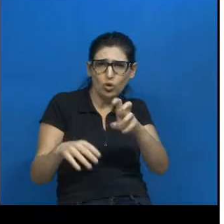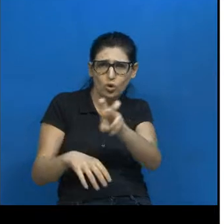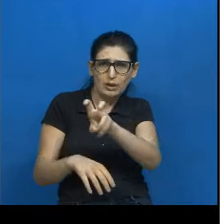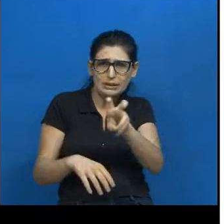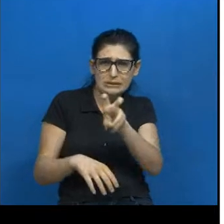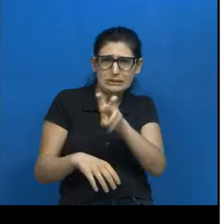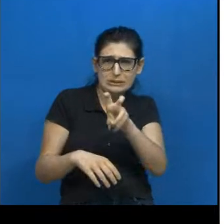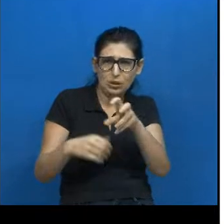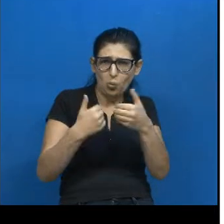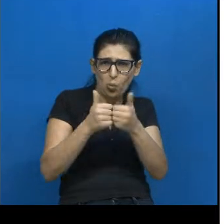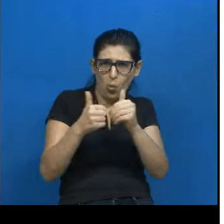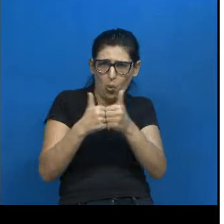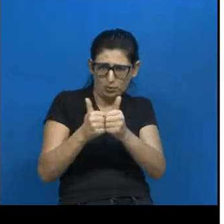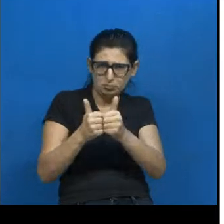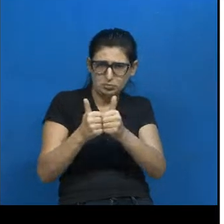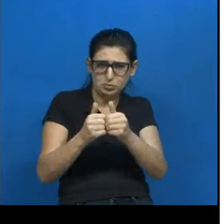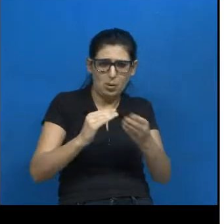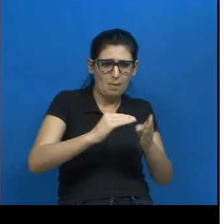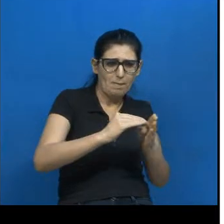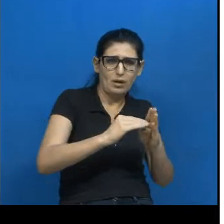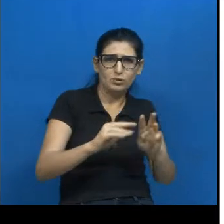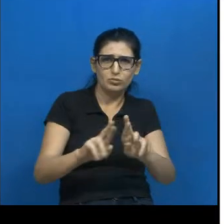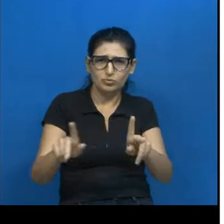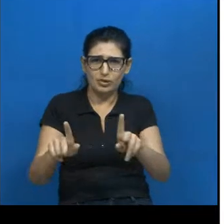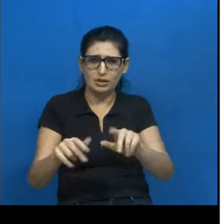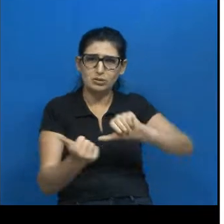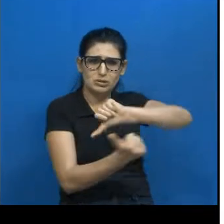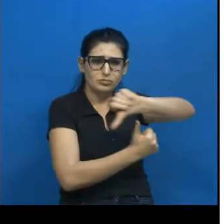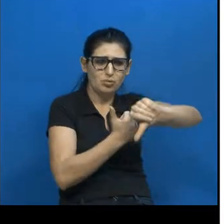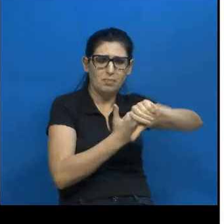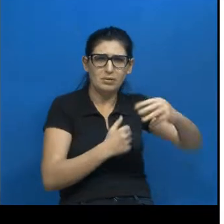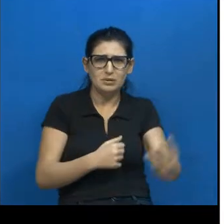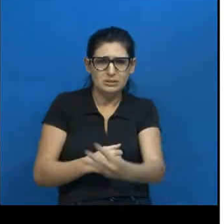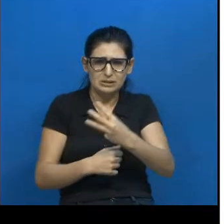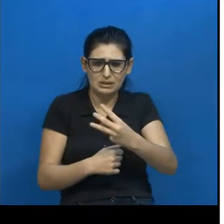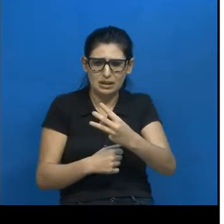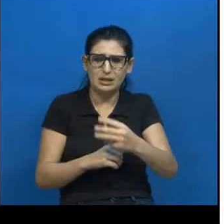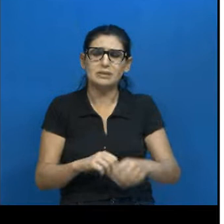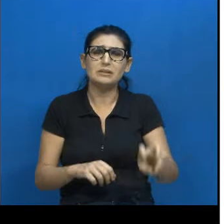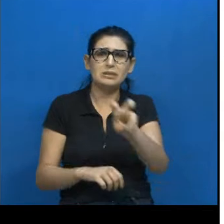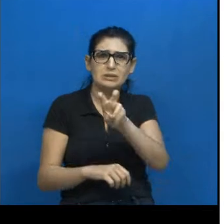aí, transformando em 3 linhas, porém, a linha